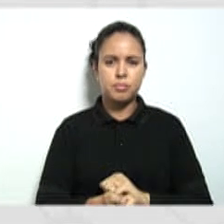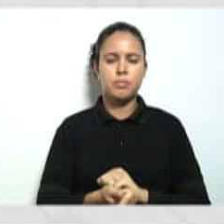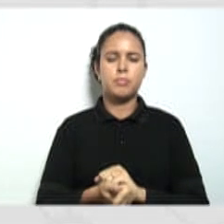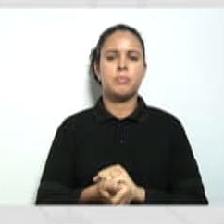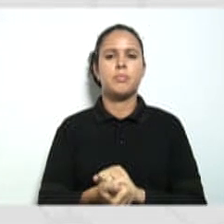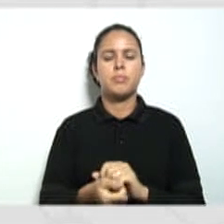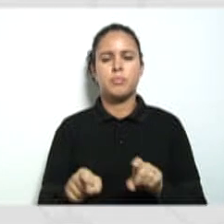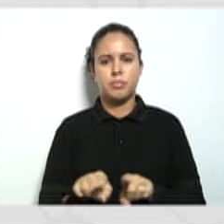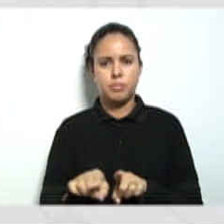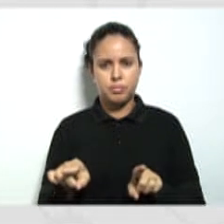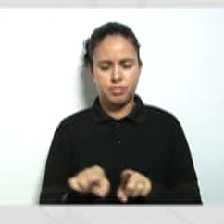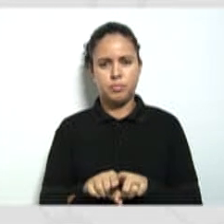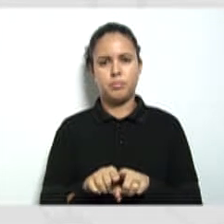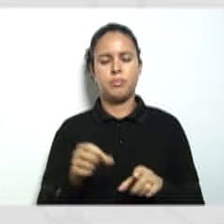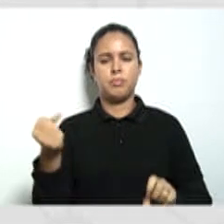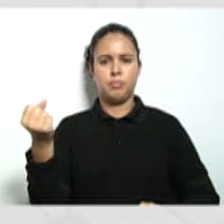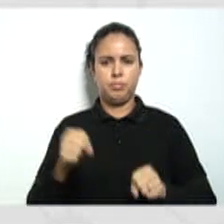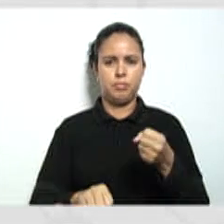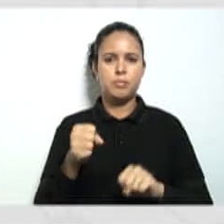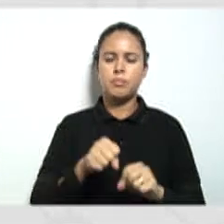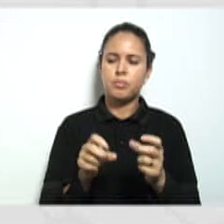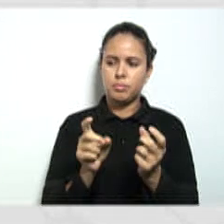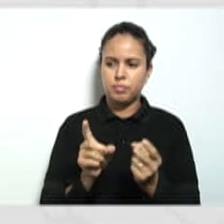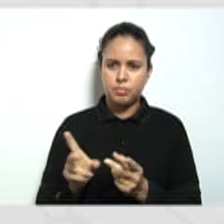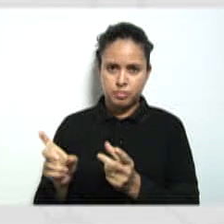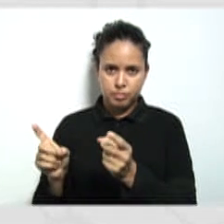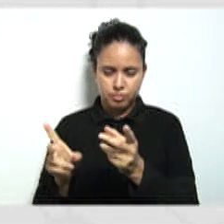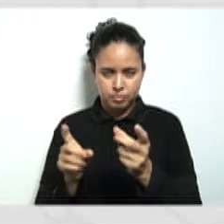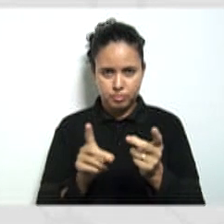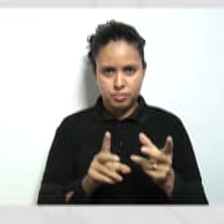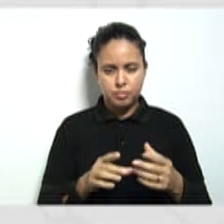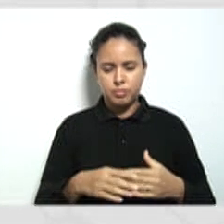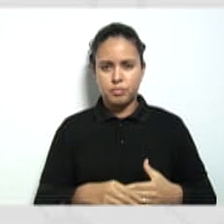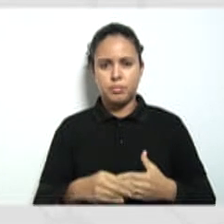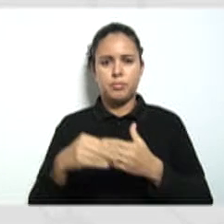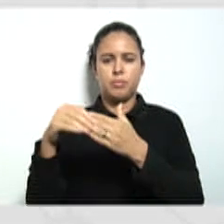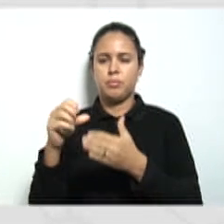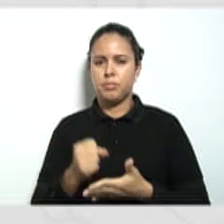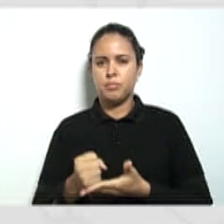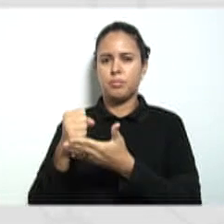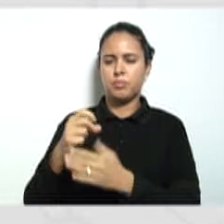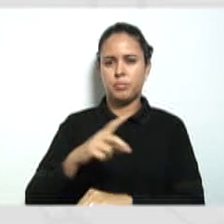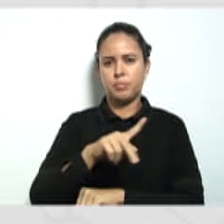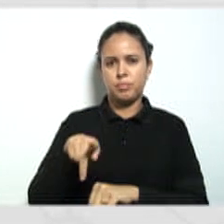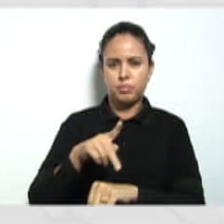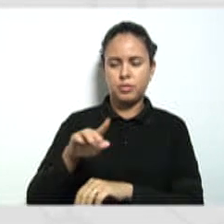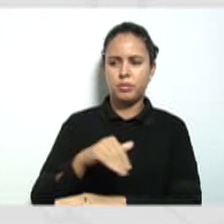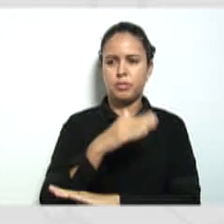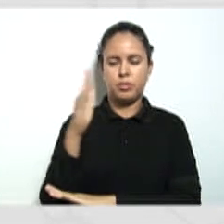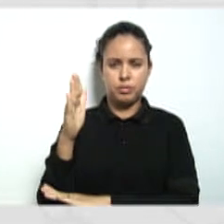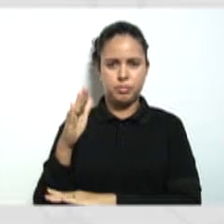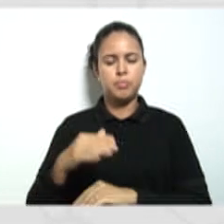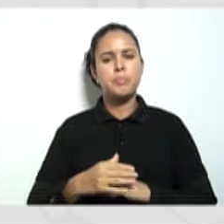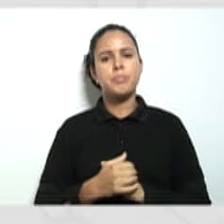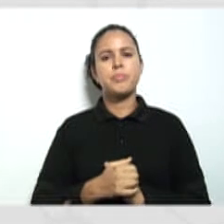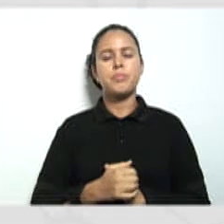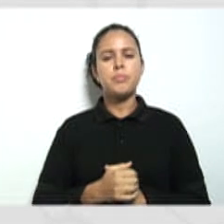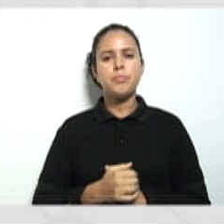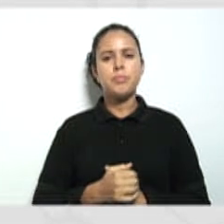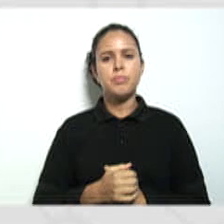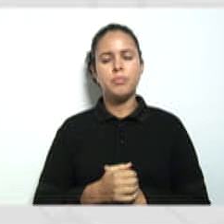lavrar, industrializar, comercializar e exportar. O Brasil é um grande exportador, né, dos produtos minerais. Nós somos grandes